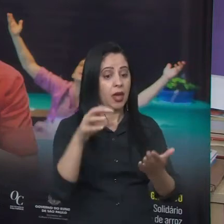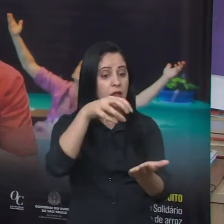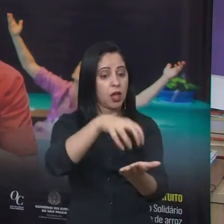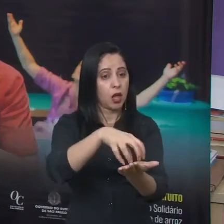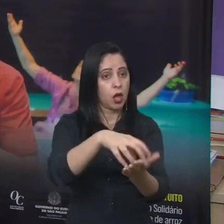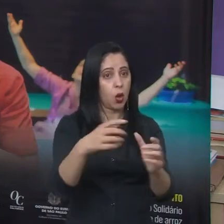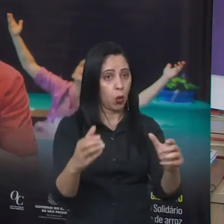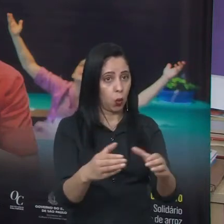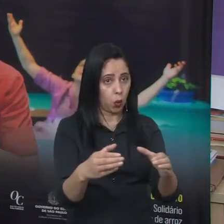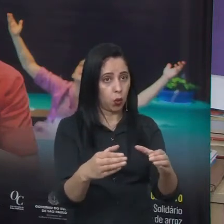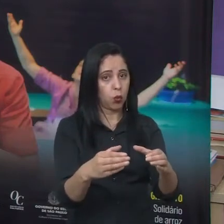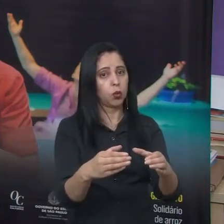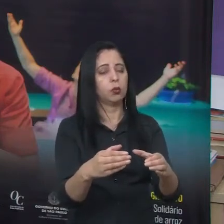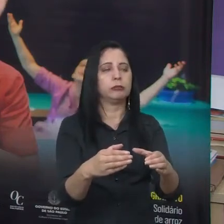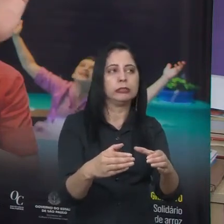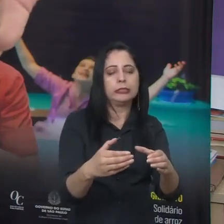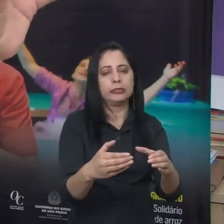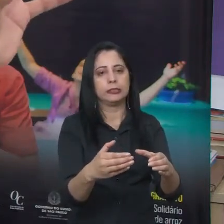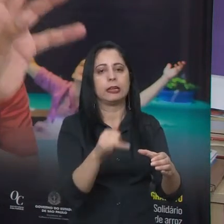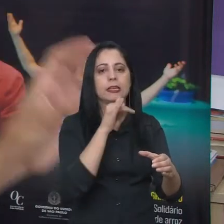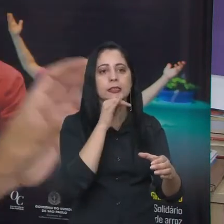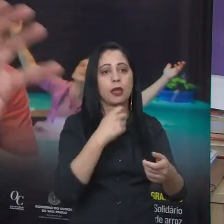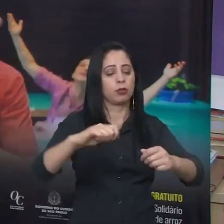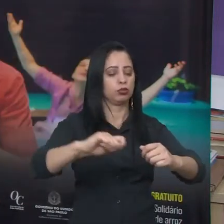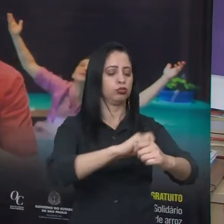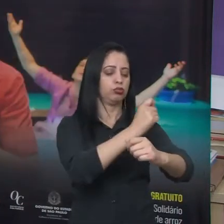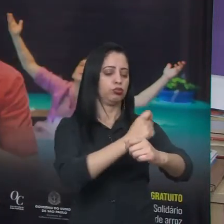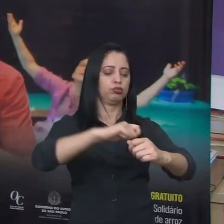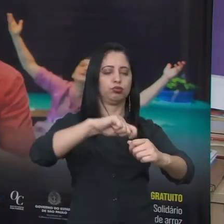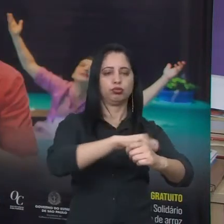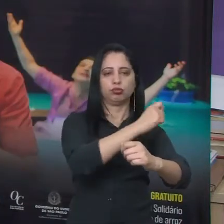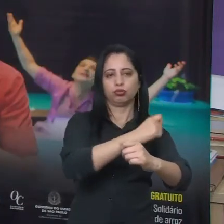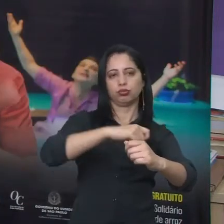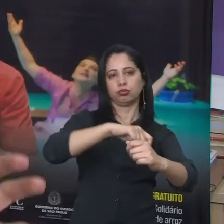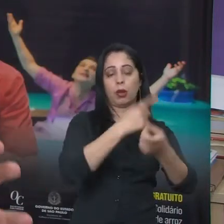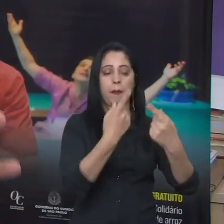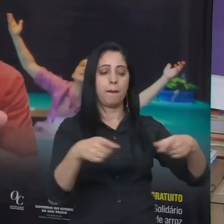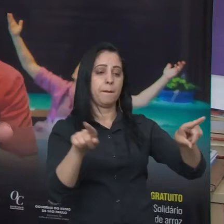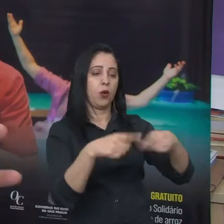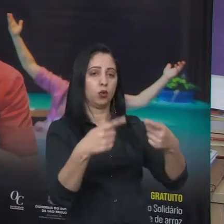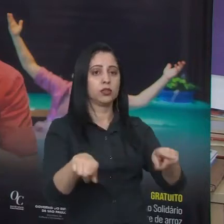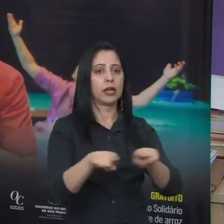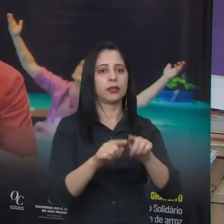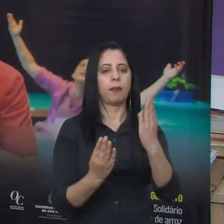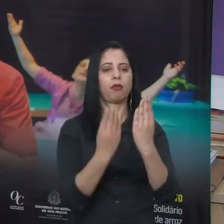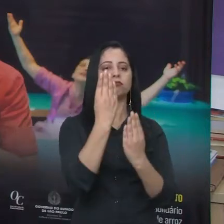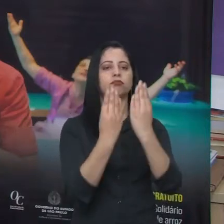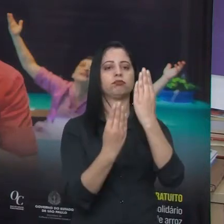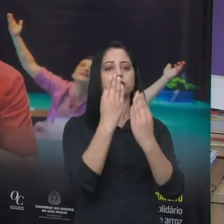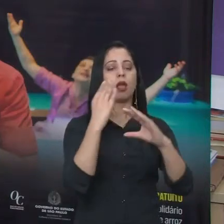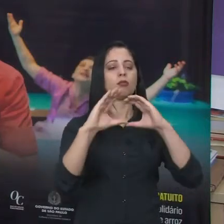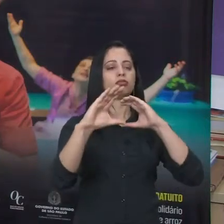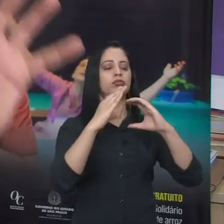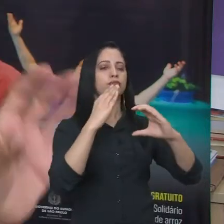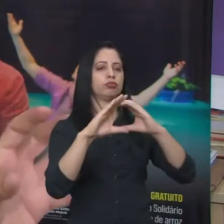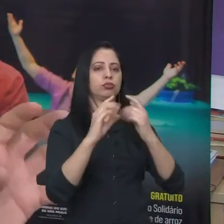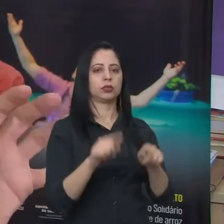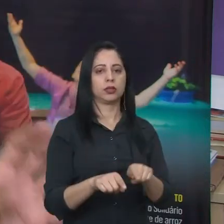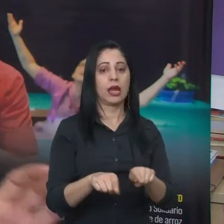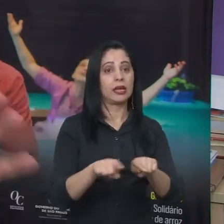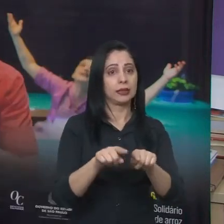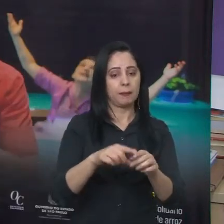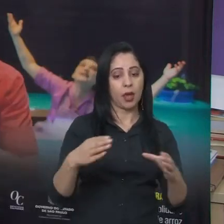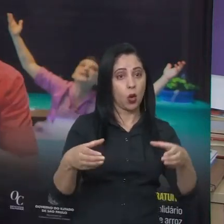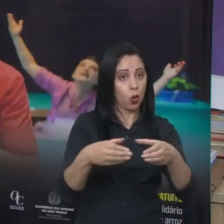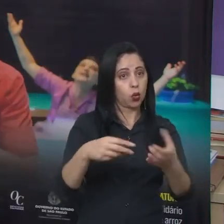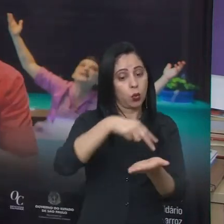núcleos específicos formativos, como a orquestra joséense, o coro sinfônico de São José, a